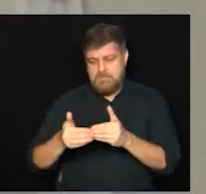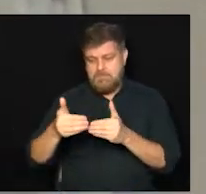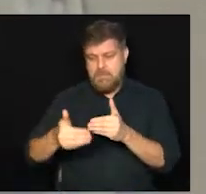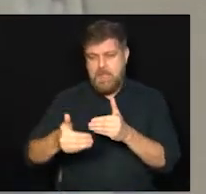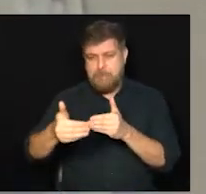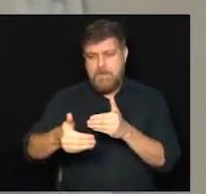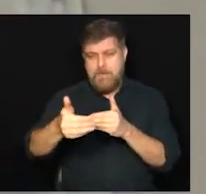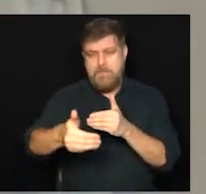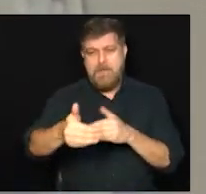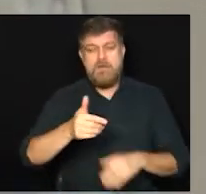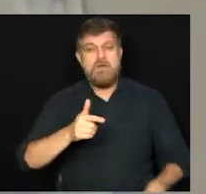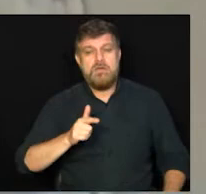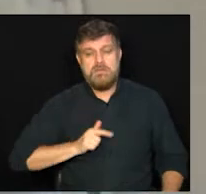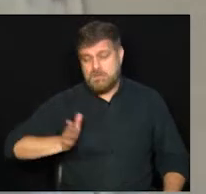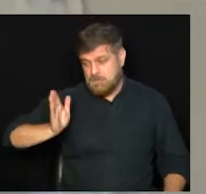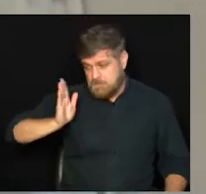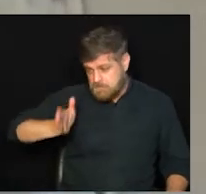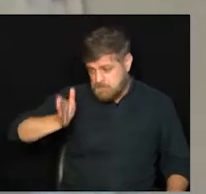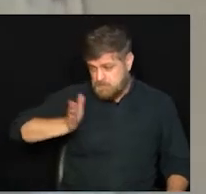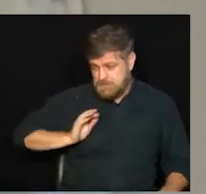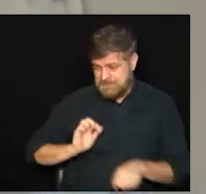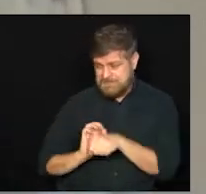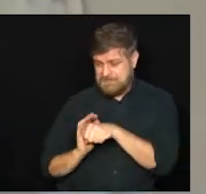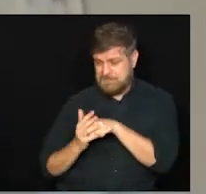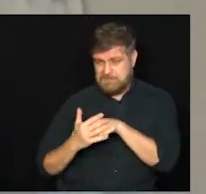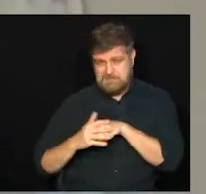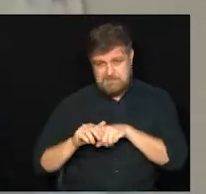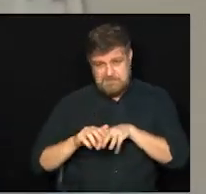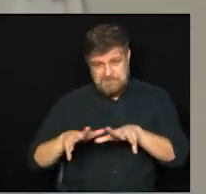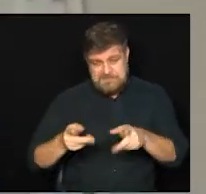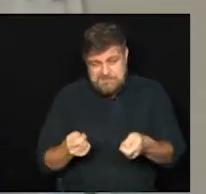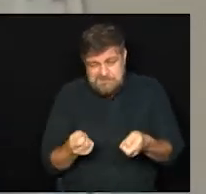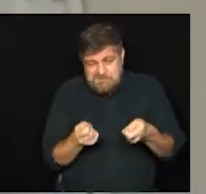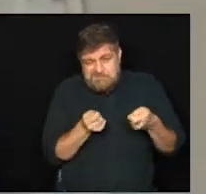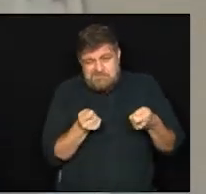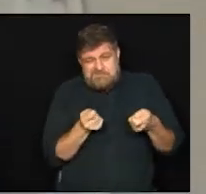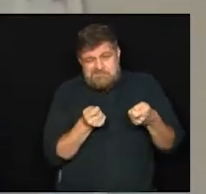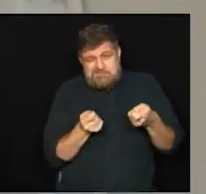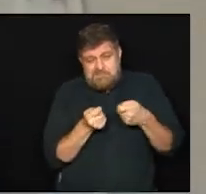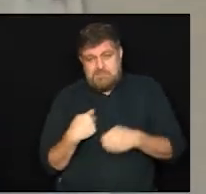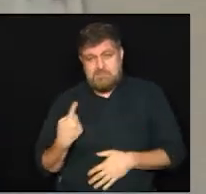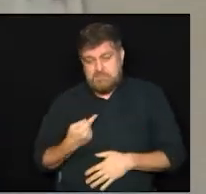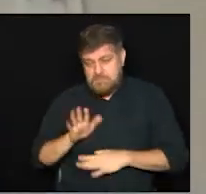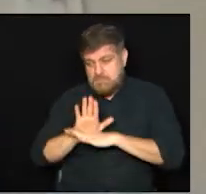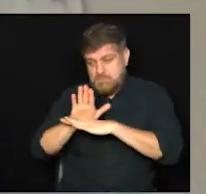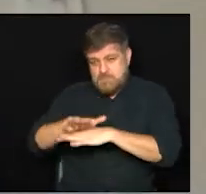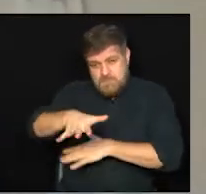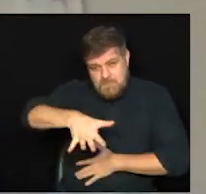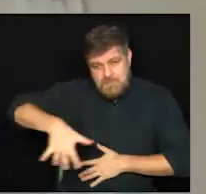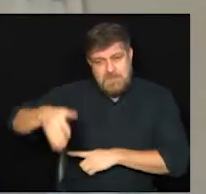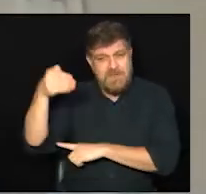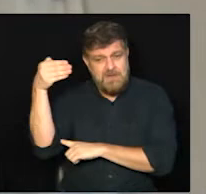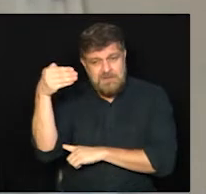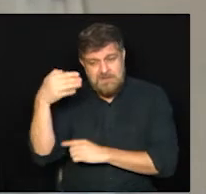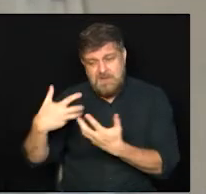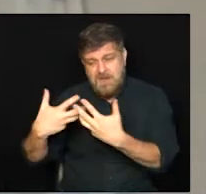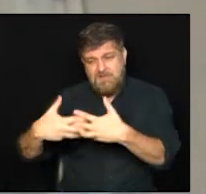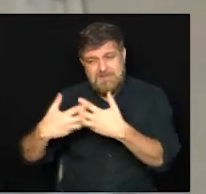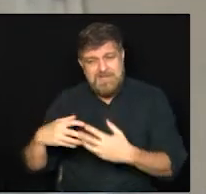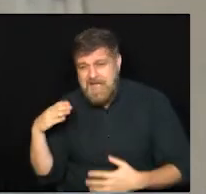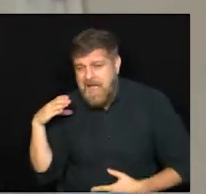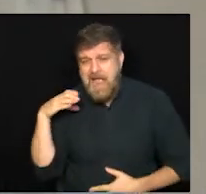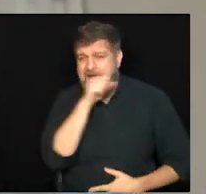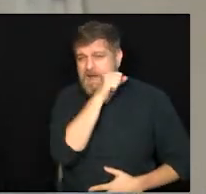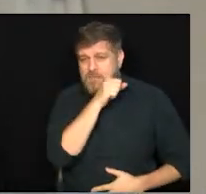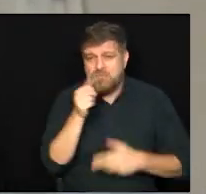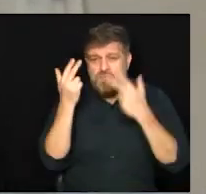aí toda a situação da pandemia sustentada, ajudar o setor a voltar o mais rápido possível à